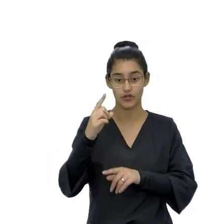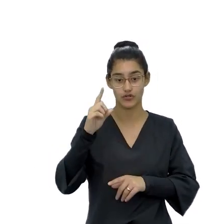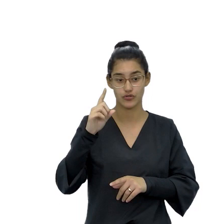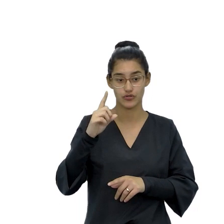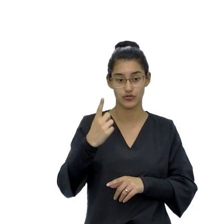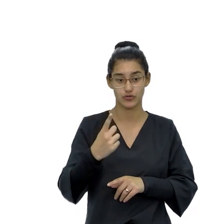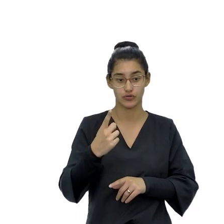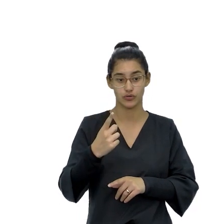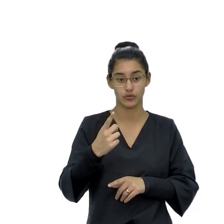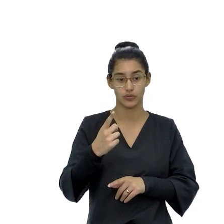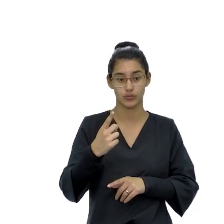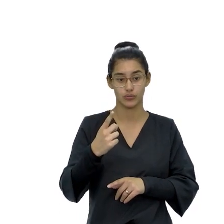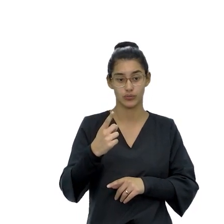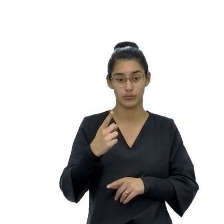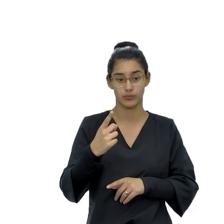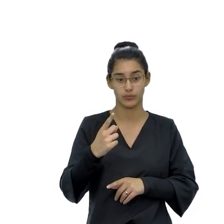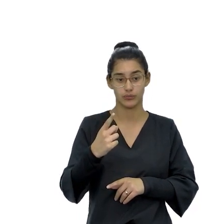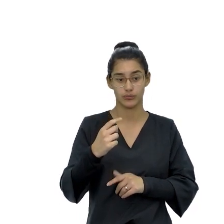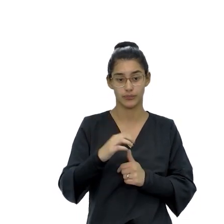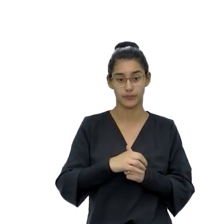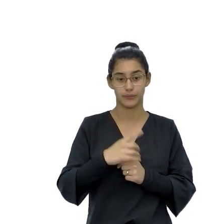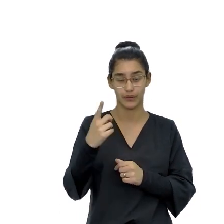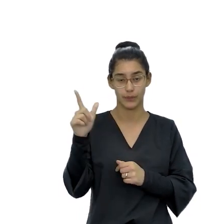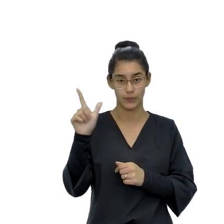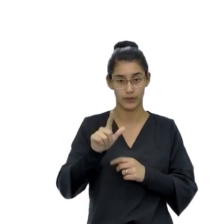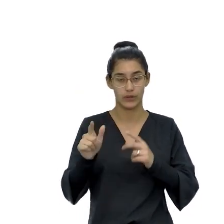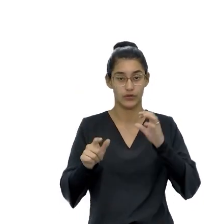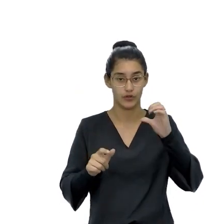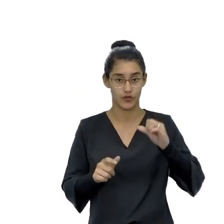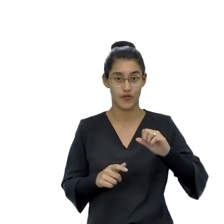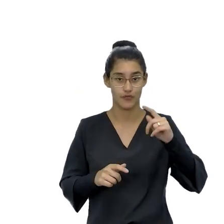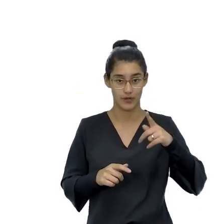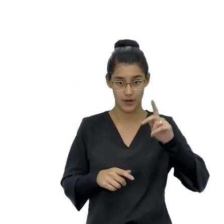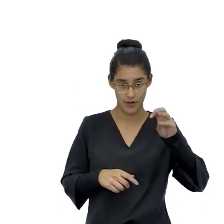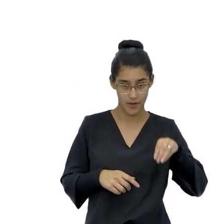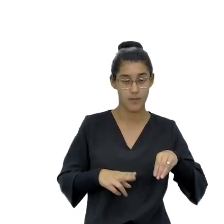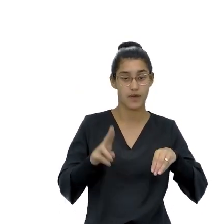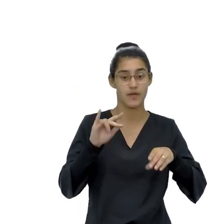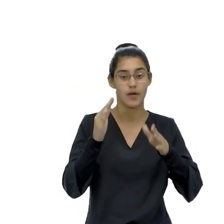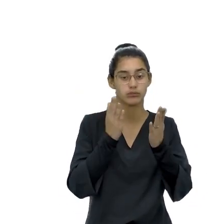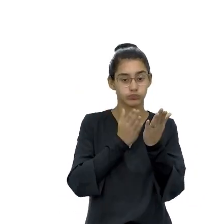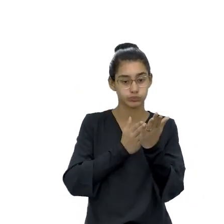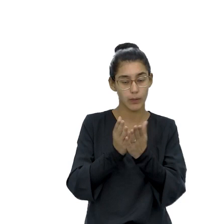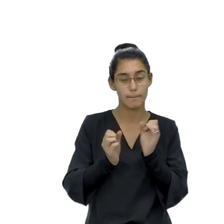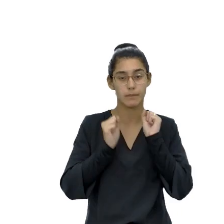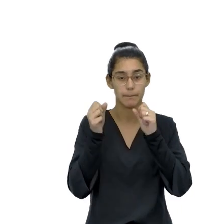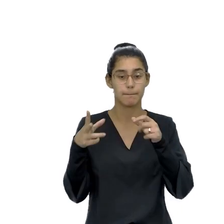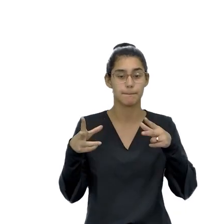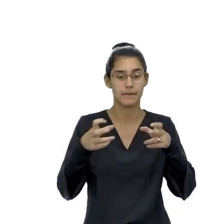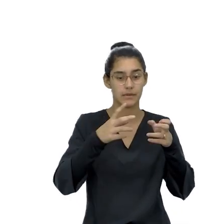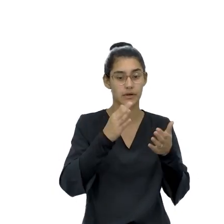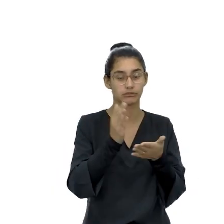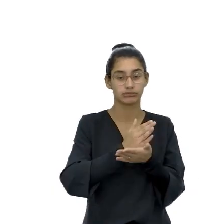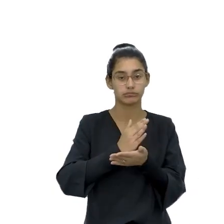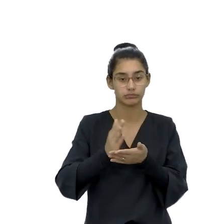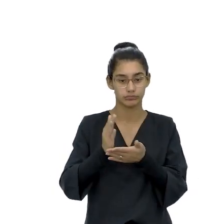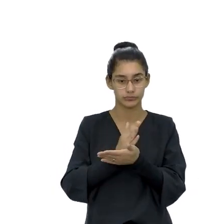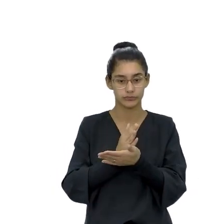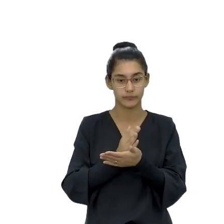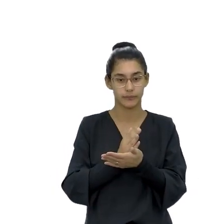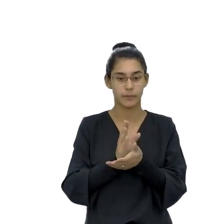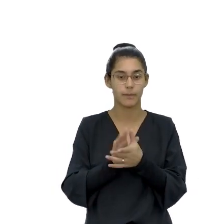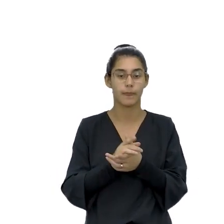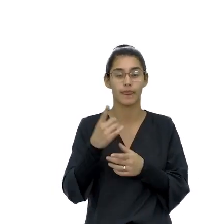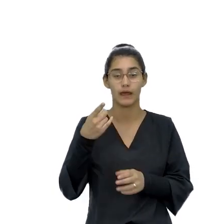ele faz, com 1 litro ele faz 9 quilômetros, e ele vai caminhando aqui, nós podemos ver essa distribuição. Então, primeiro ele